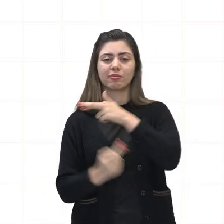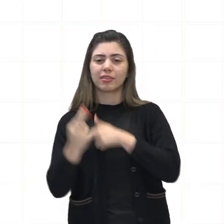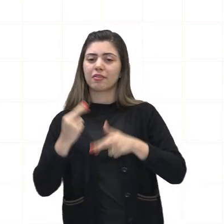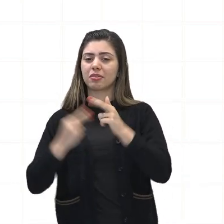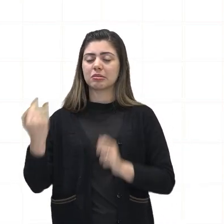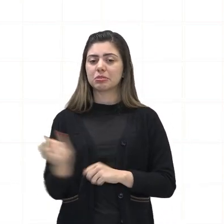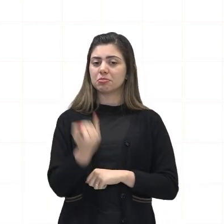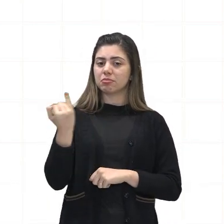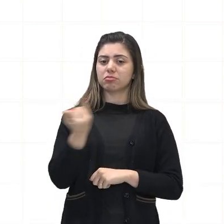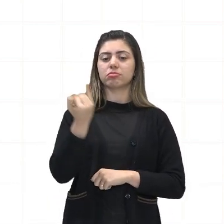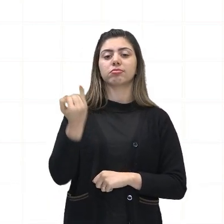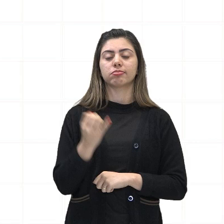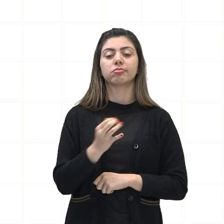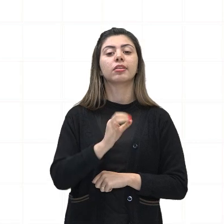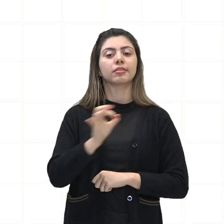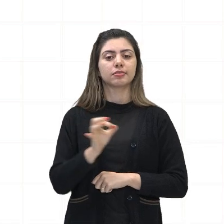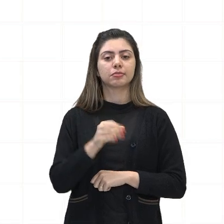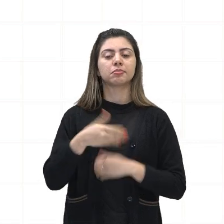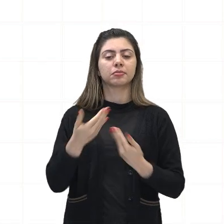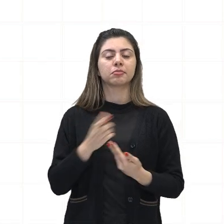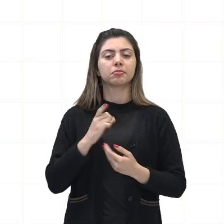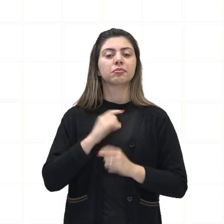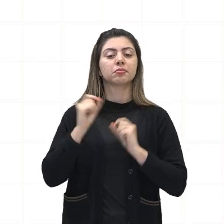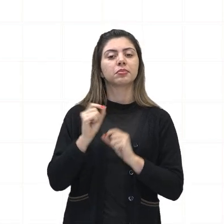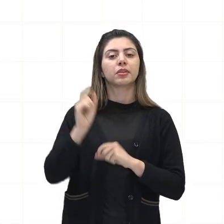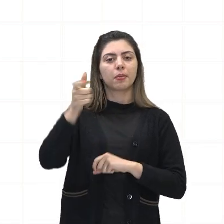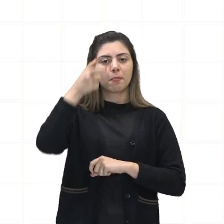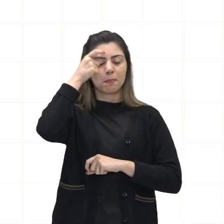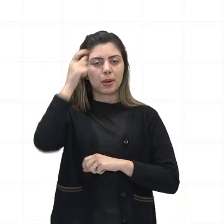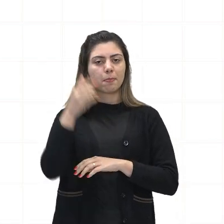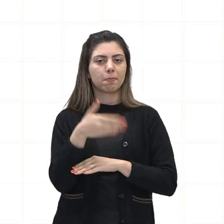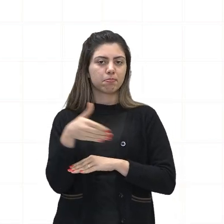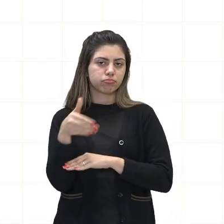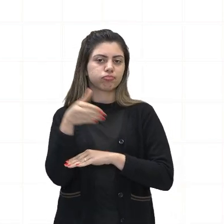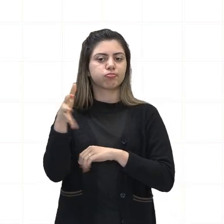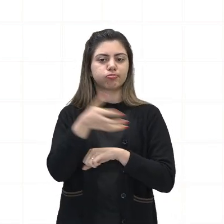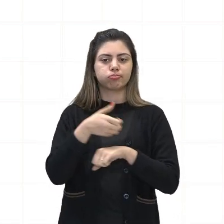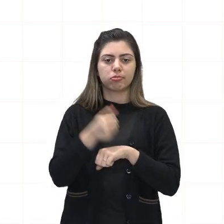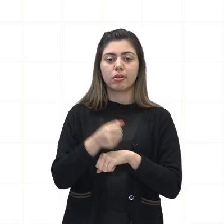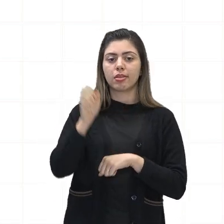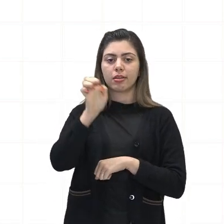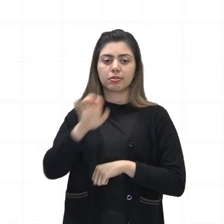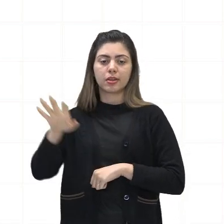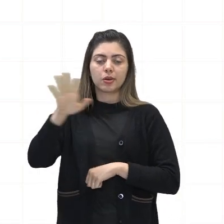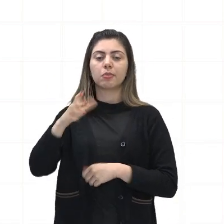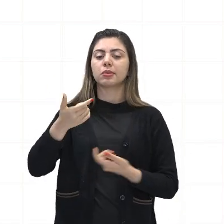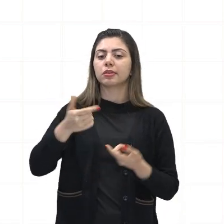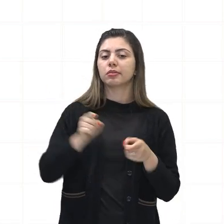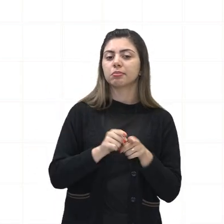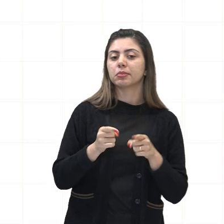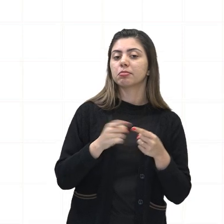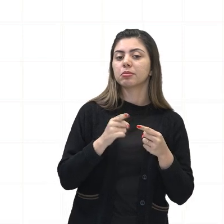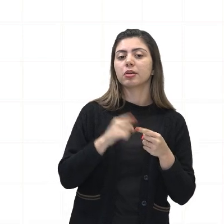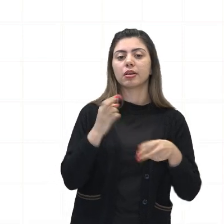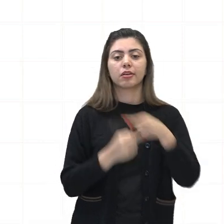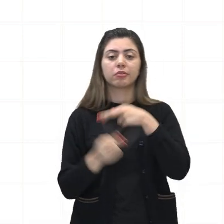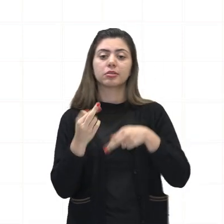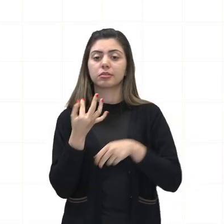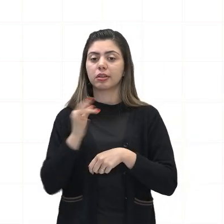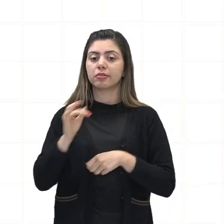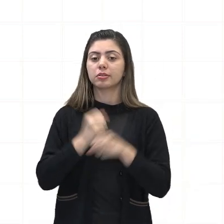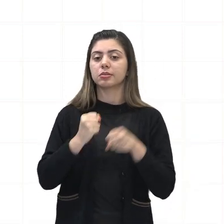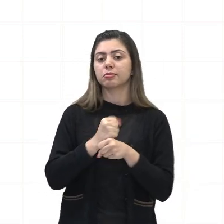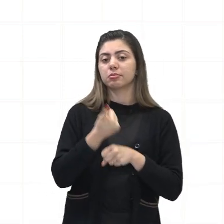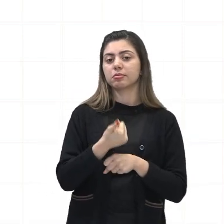grandes revoluções e levantes nacionalistas na Europa. A Revolução Francesa em 1789, a independência